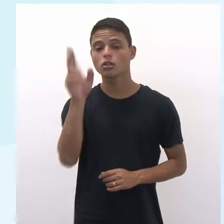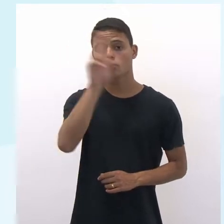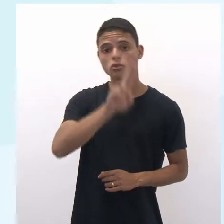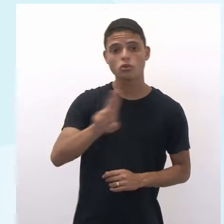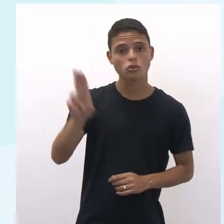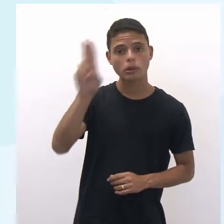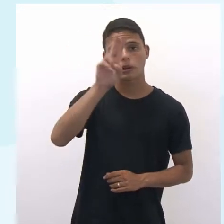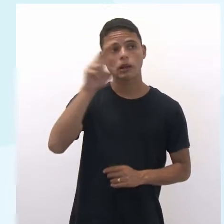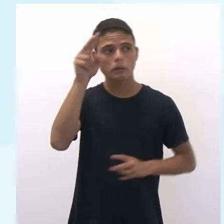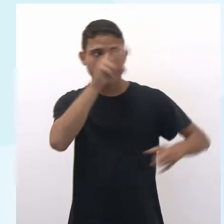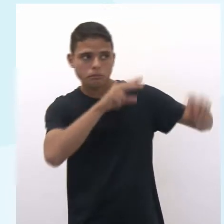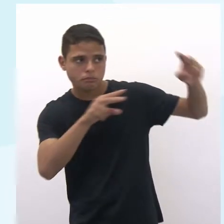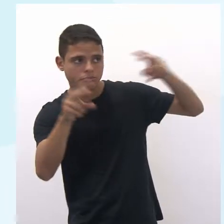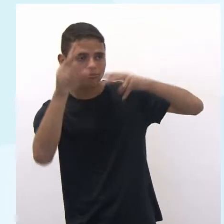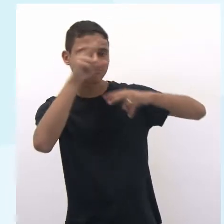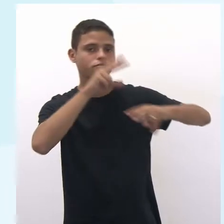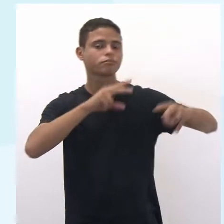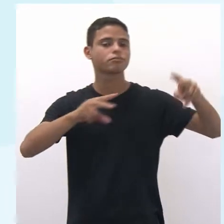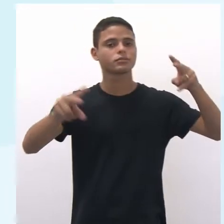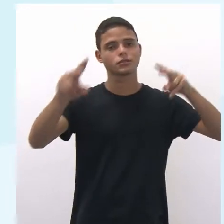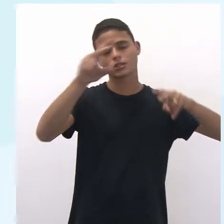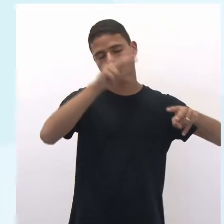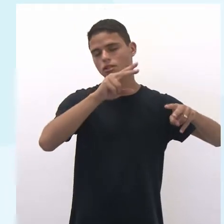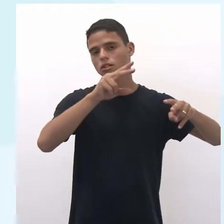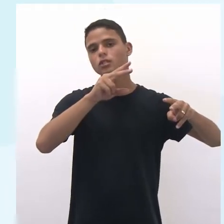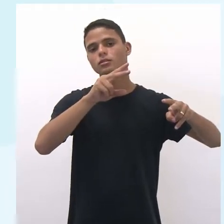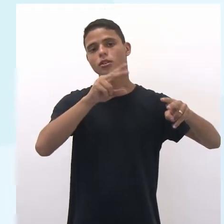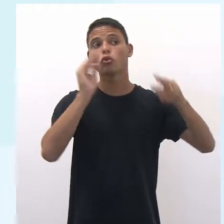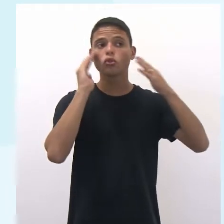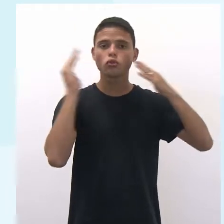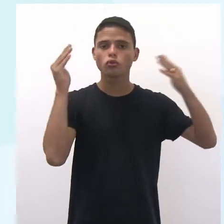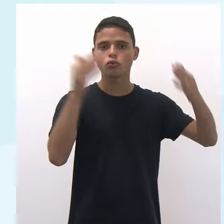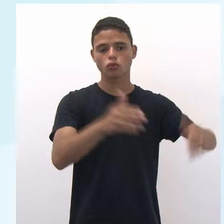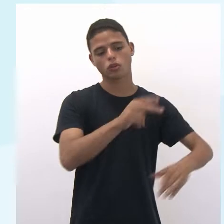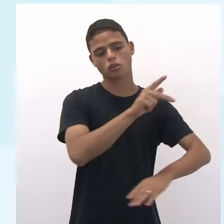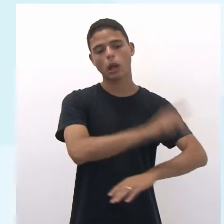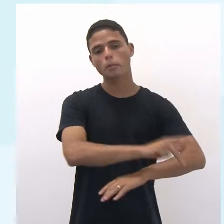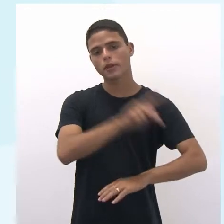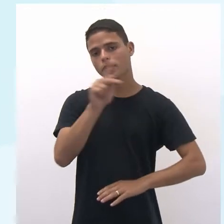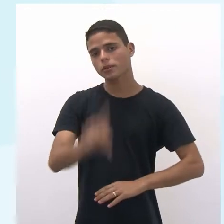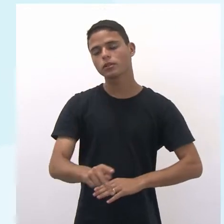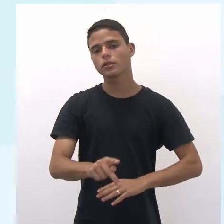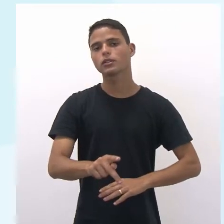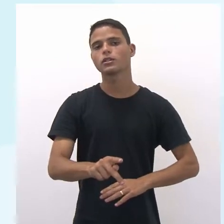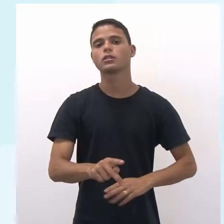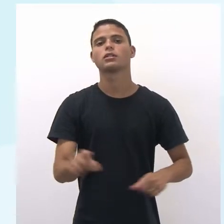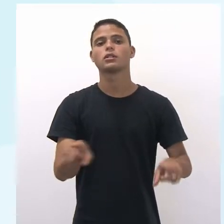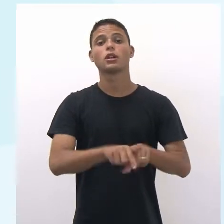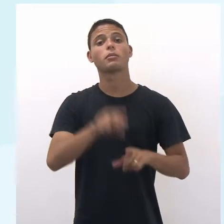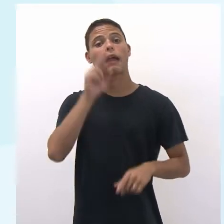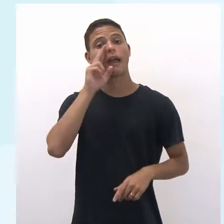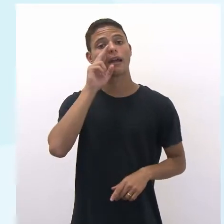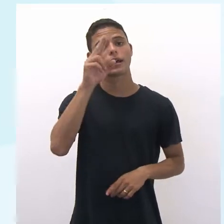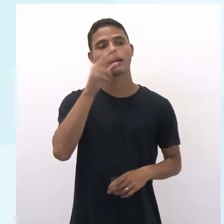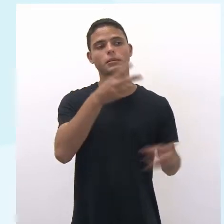audiovisuais para fins pedagógicos, né? E, na verdade, a intencionalidade desta pesquisa é